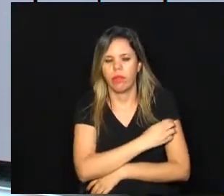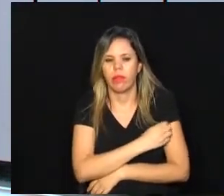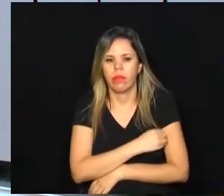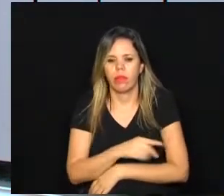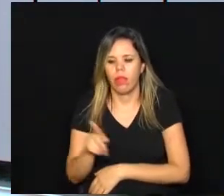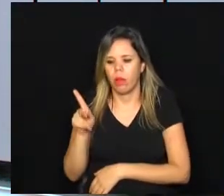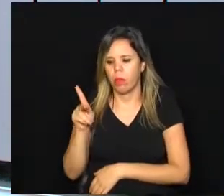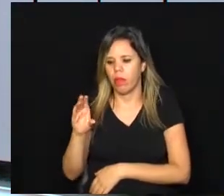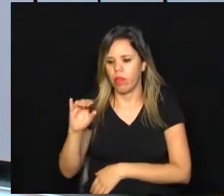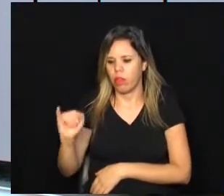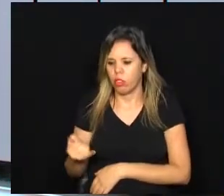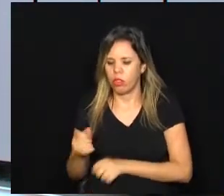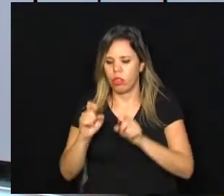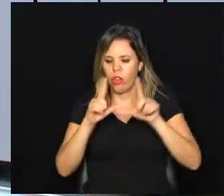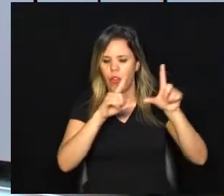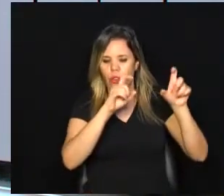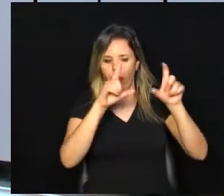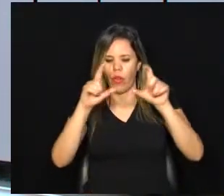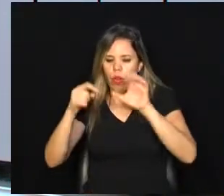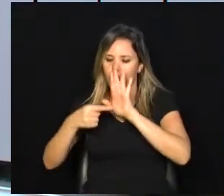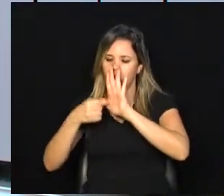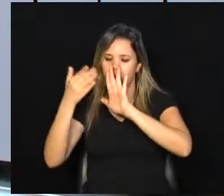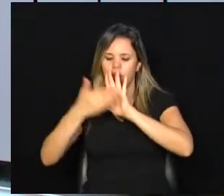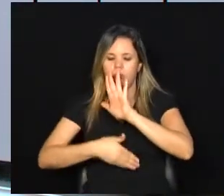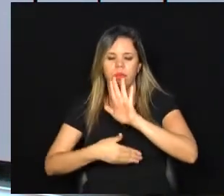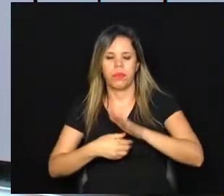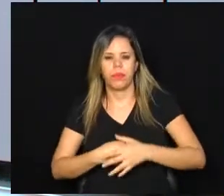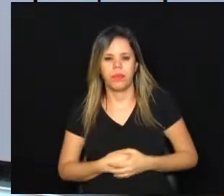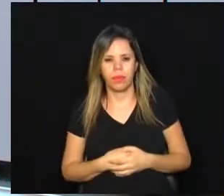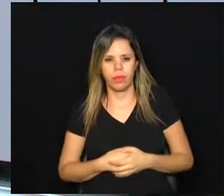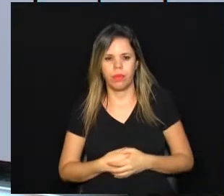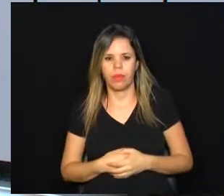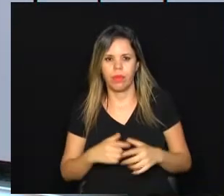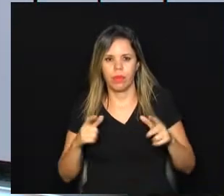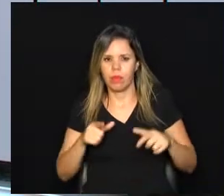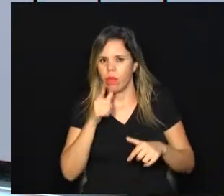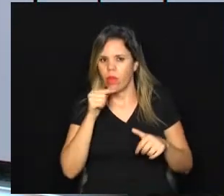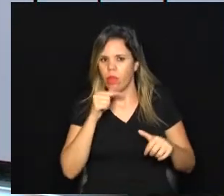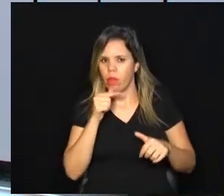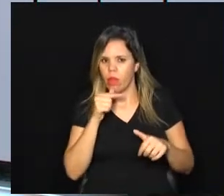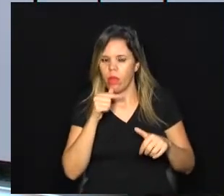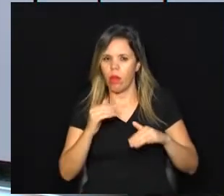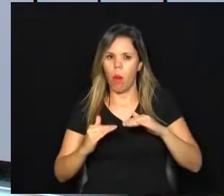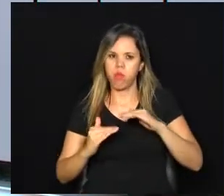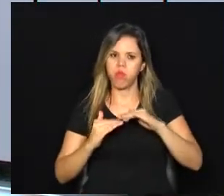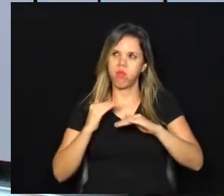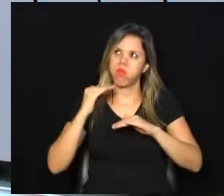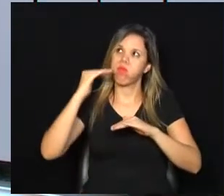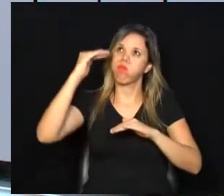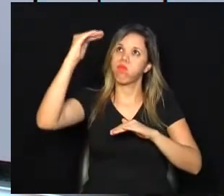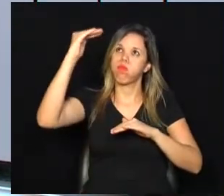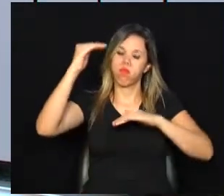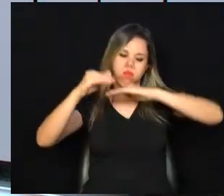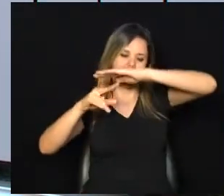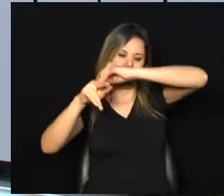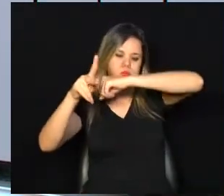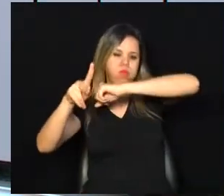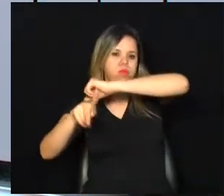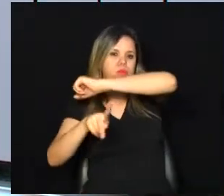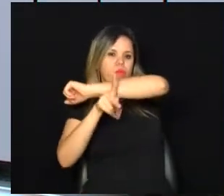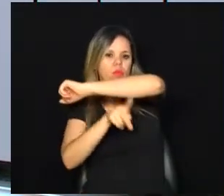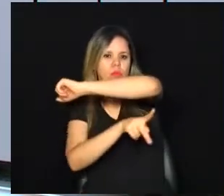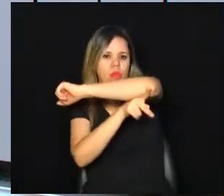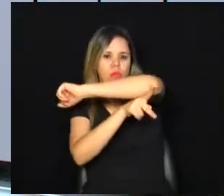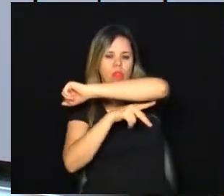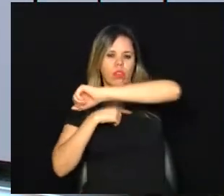levou um monte de fotografia. Em 2010, naquele ponto, a água estava batendo, foi embaixo de um viaduto, entre Joanópolis e Piracaia.